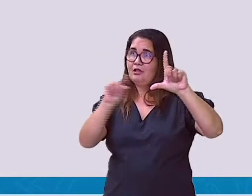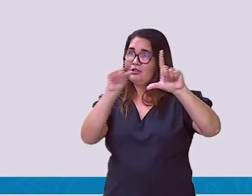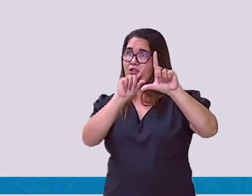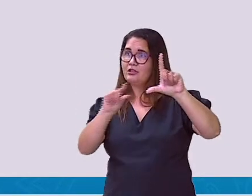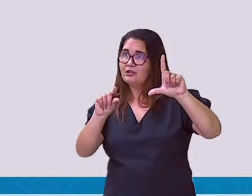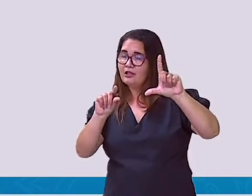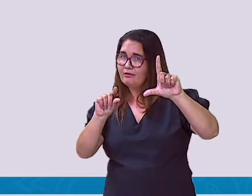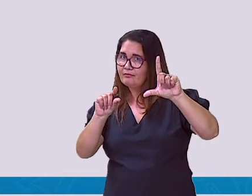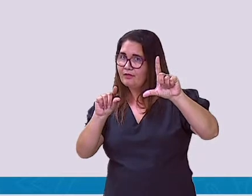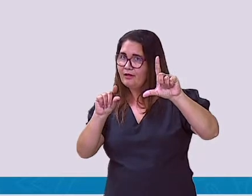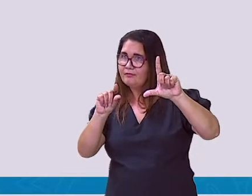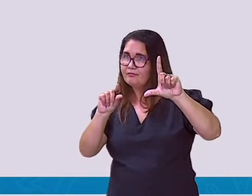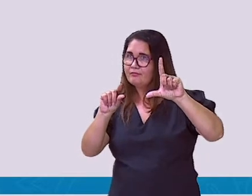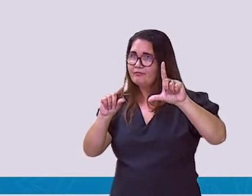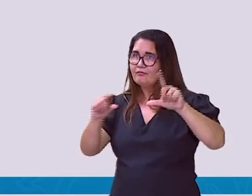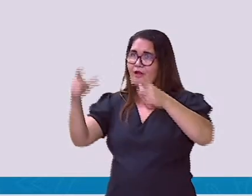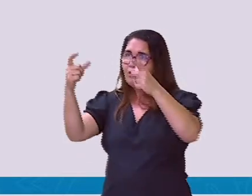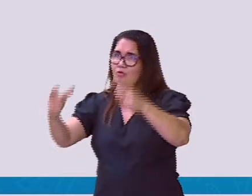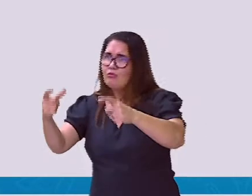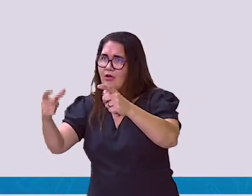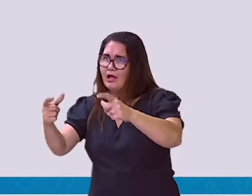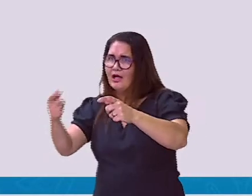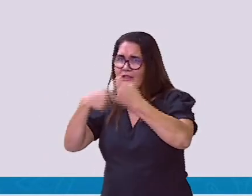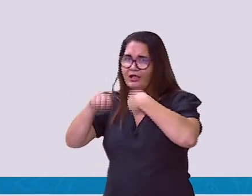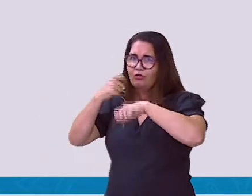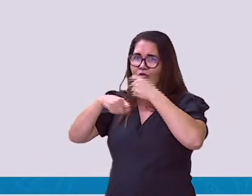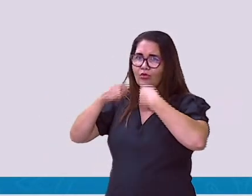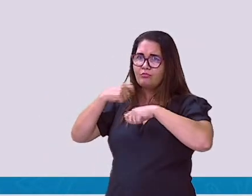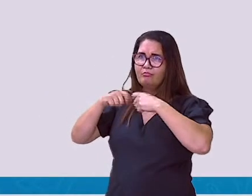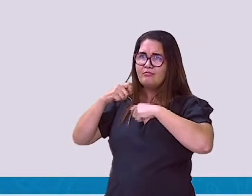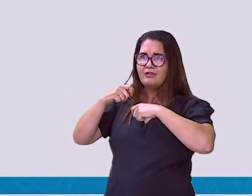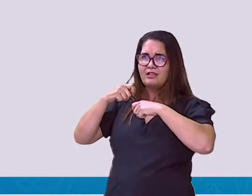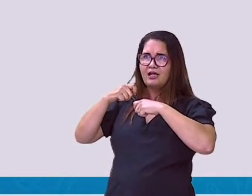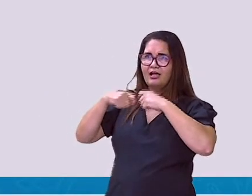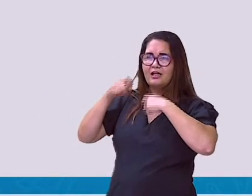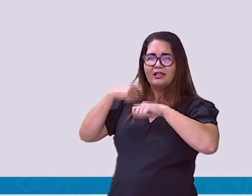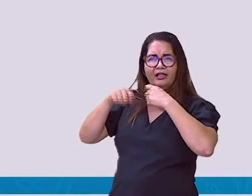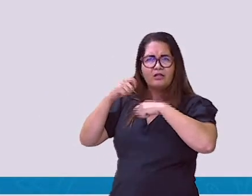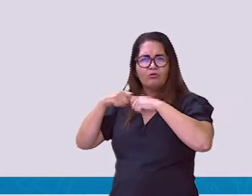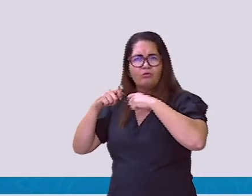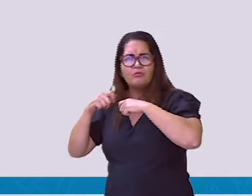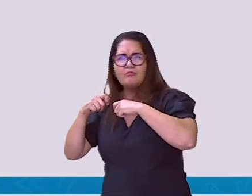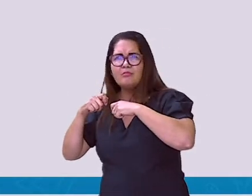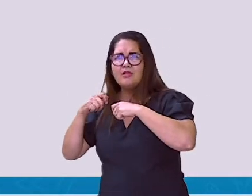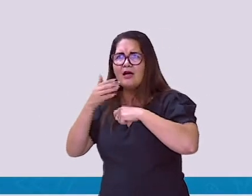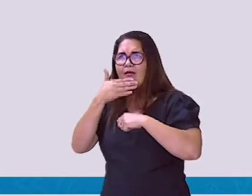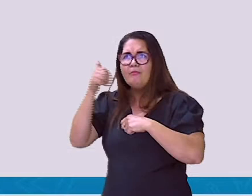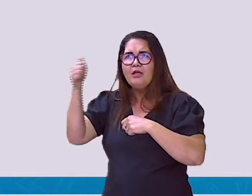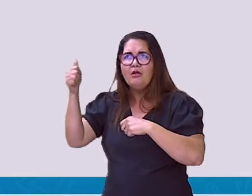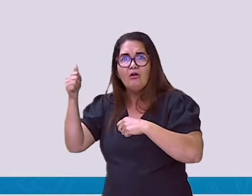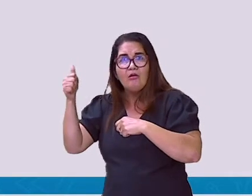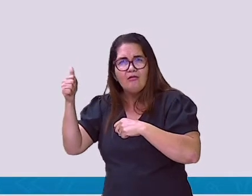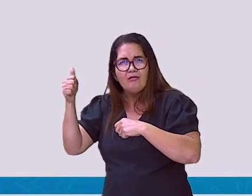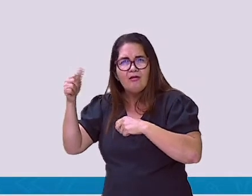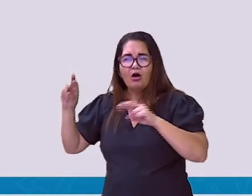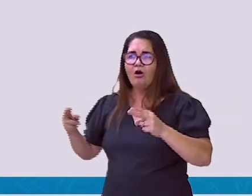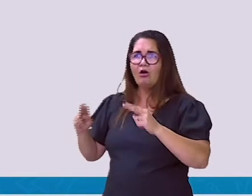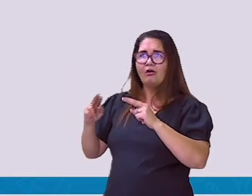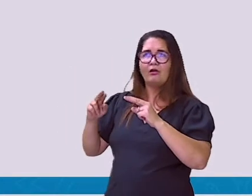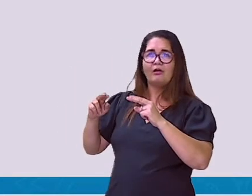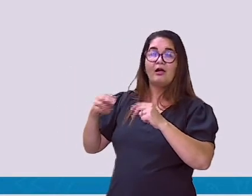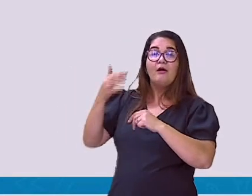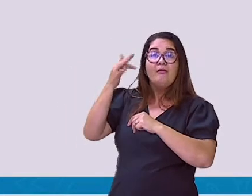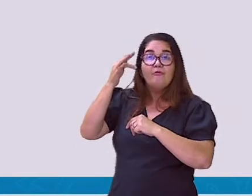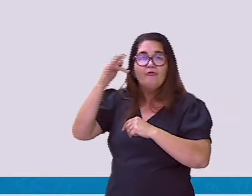Economia Dinâmica. Se você olhar aqui, você vai achar a França, Paris está